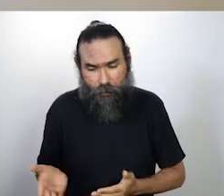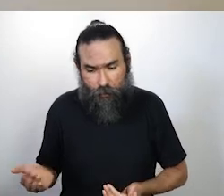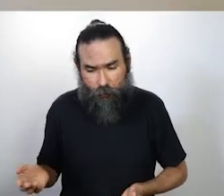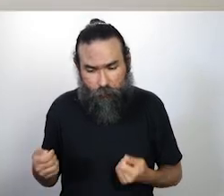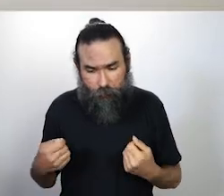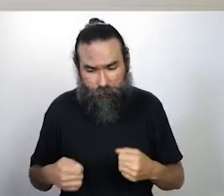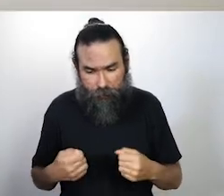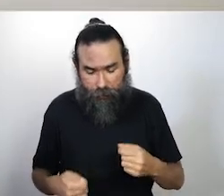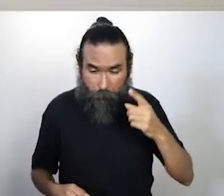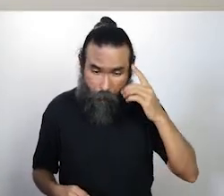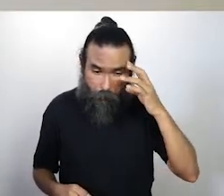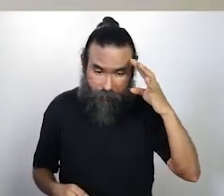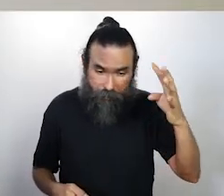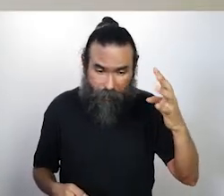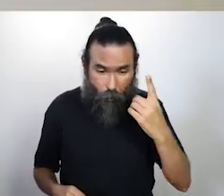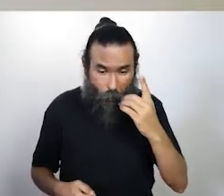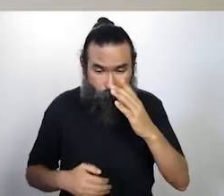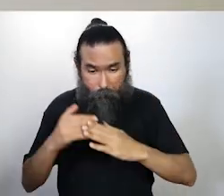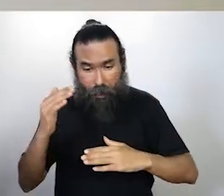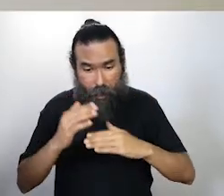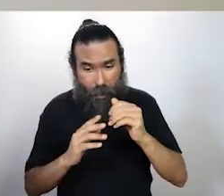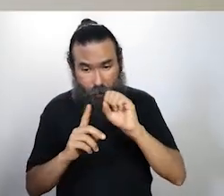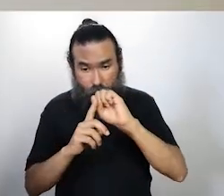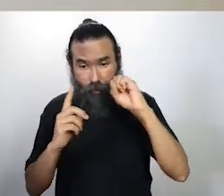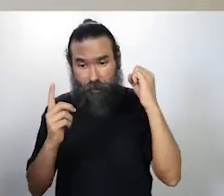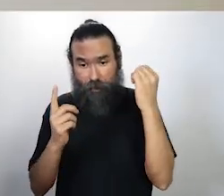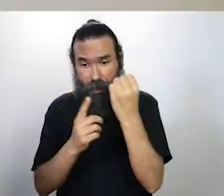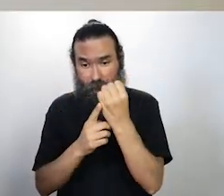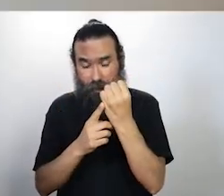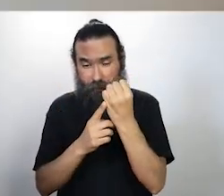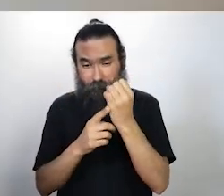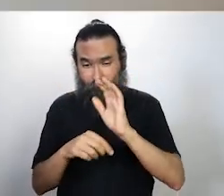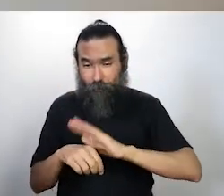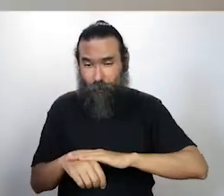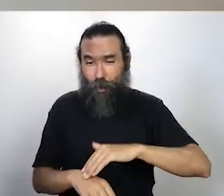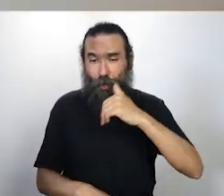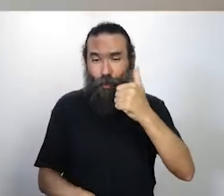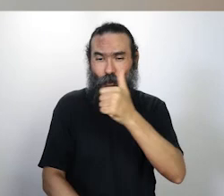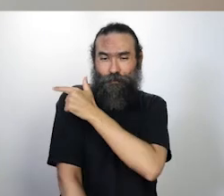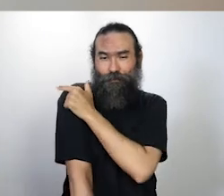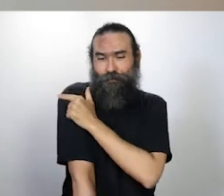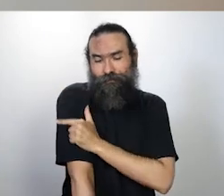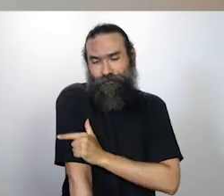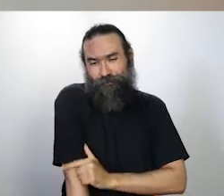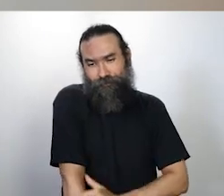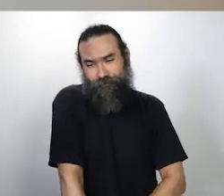pensar na possibilidade de uma sociedade mais educada.